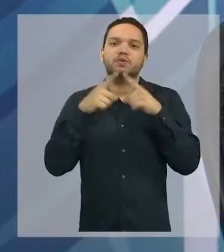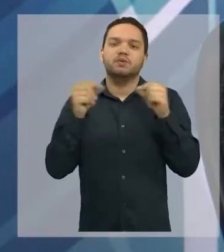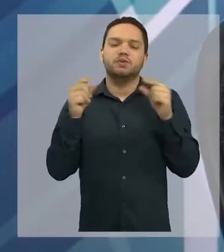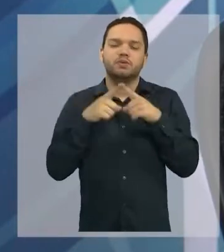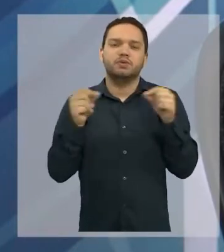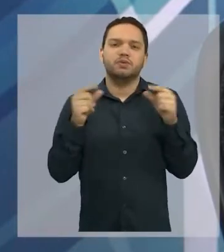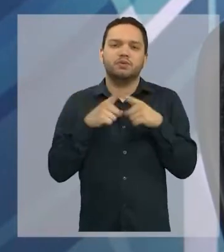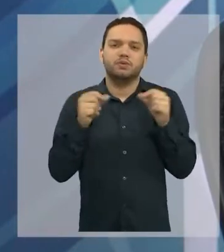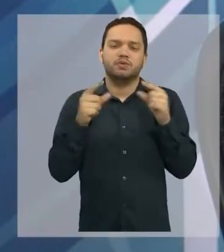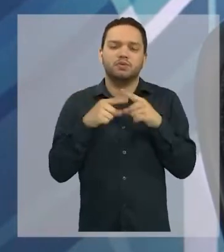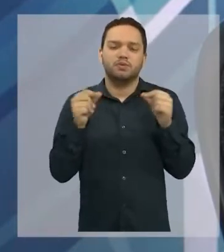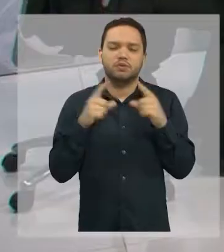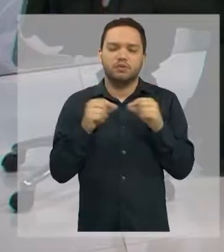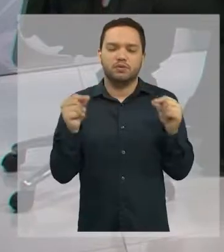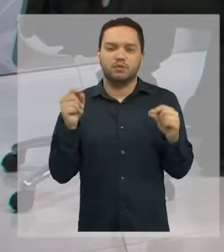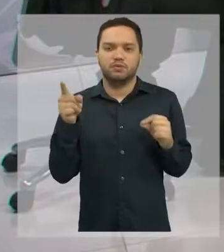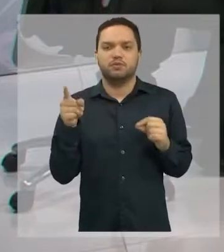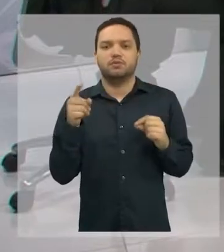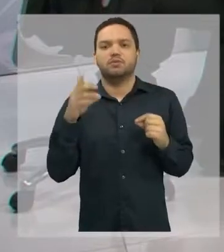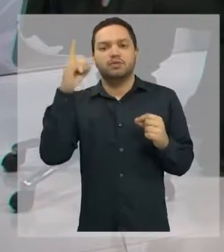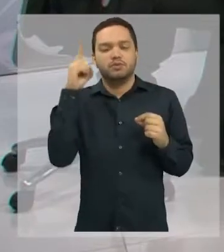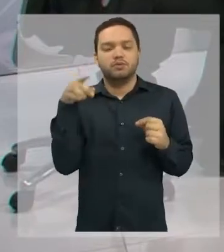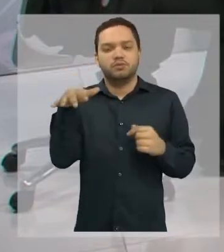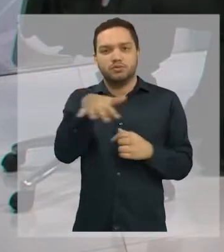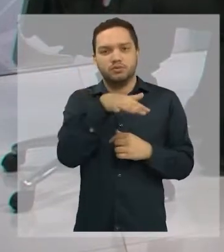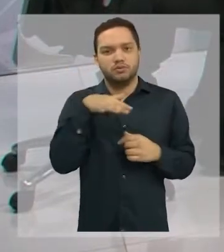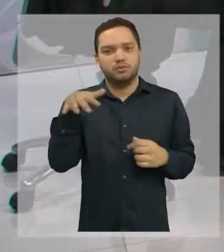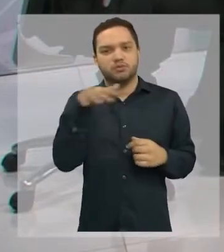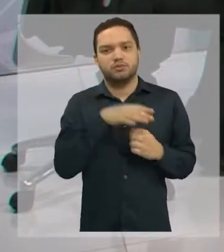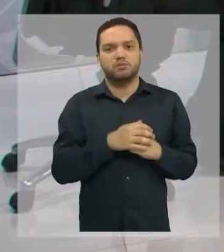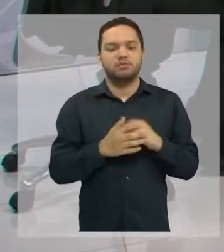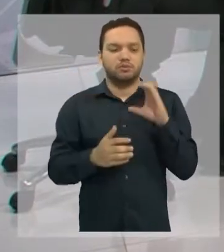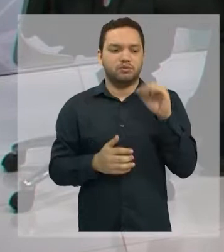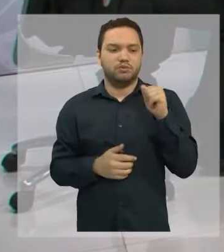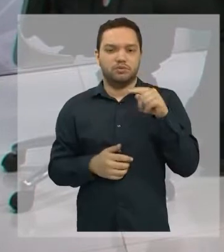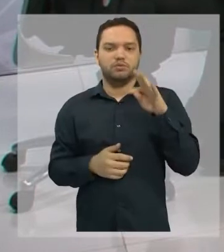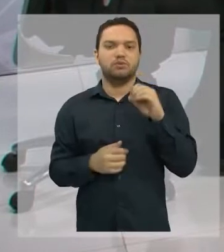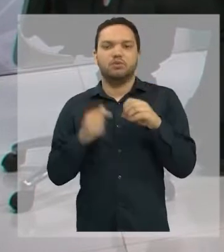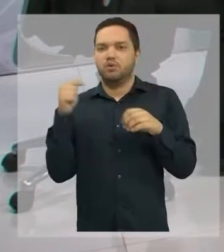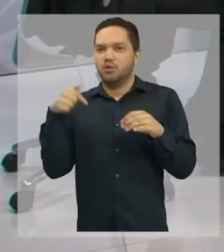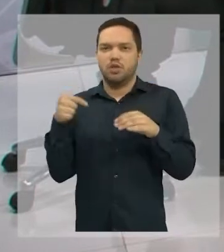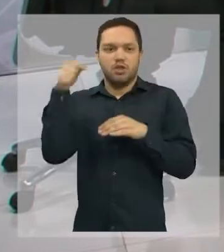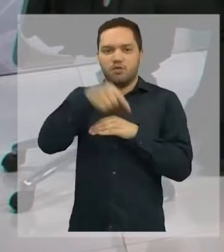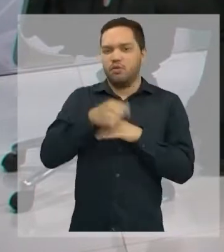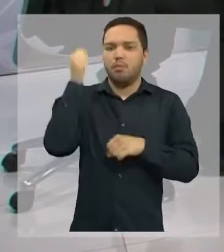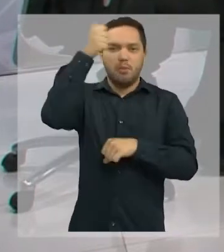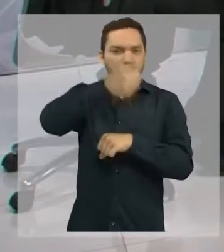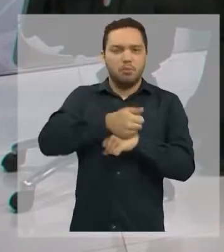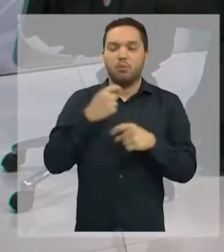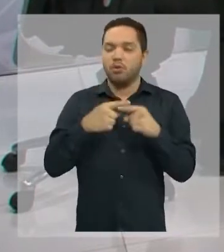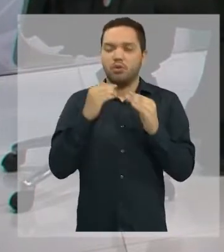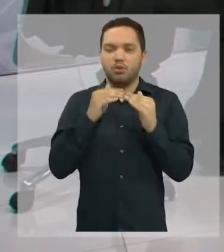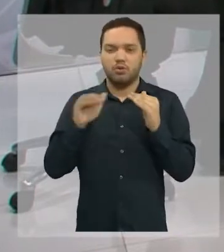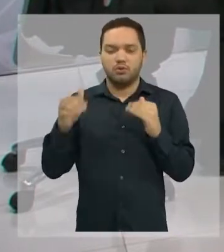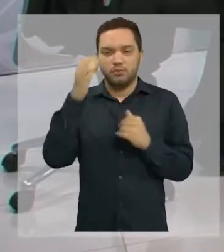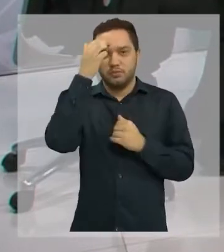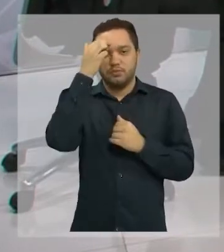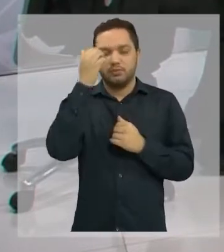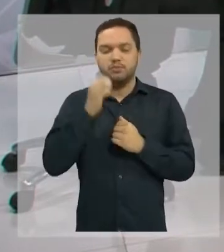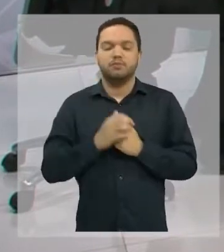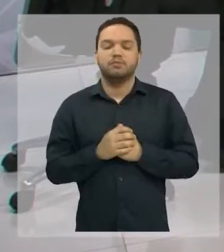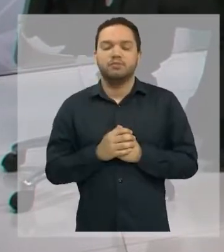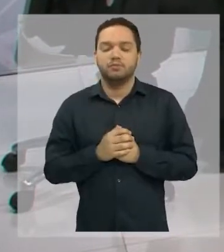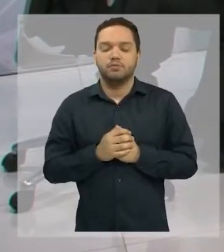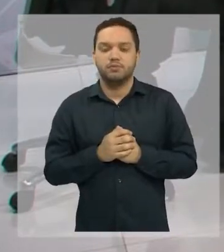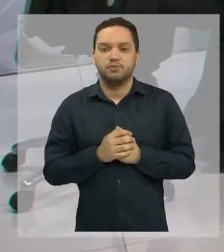Brasília, insistiu que queria a diretoria geral, e o Canuto não veio nem para a posse, ele não concordava. A